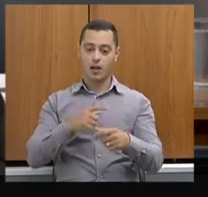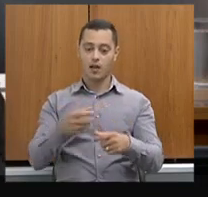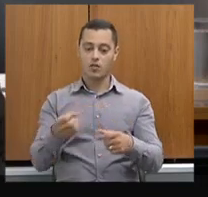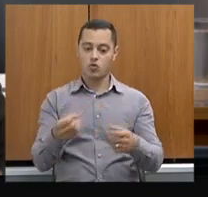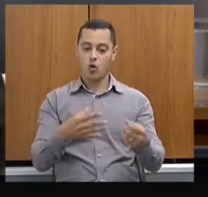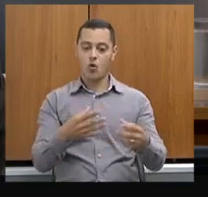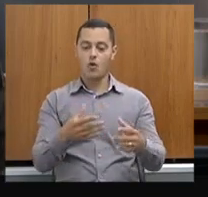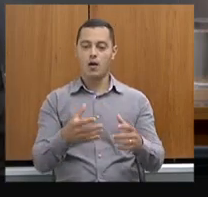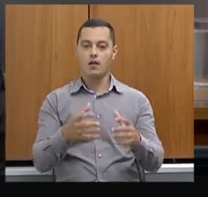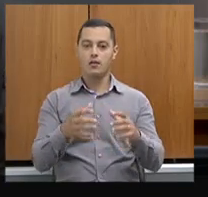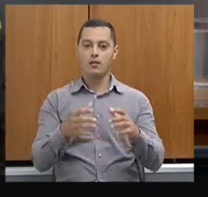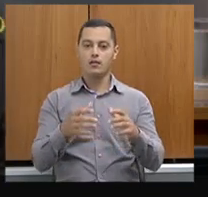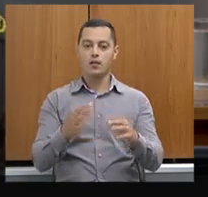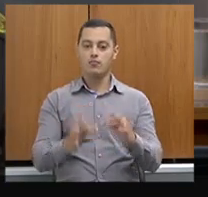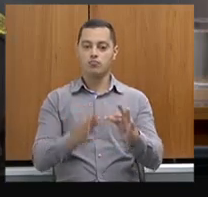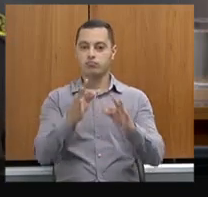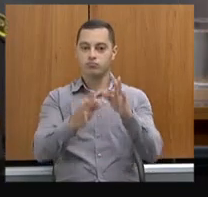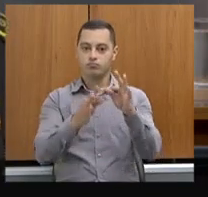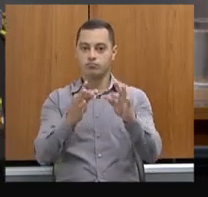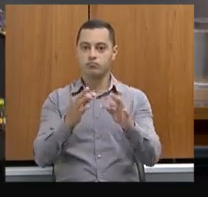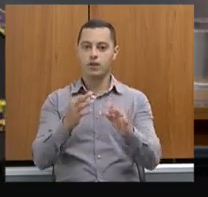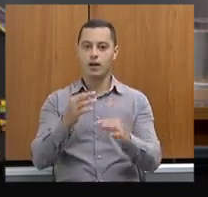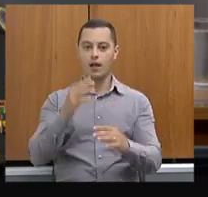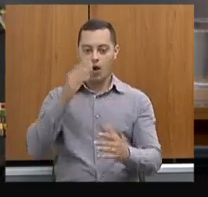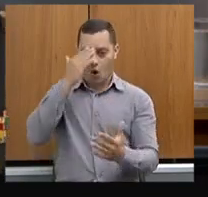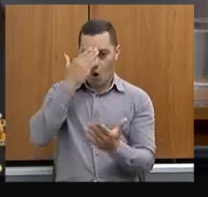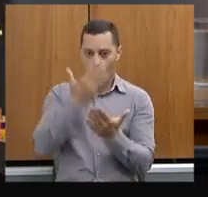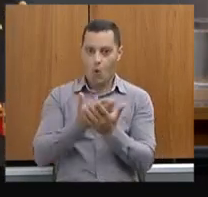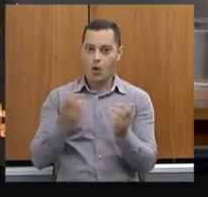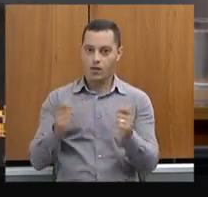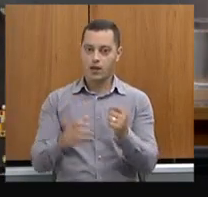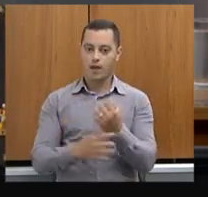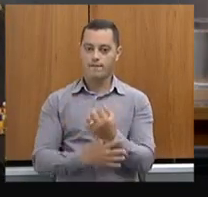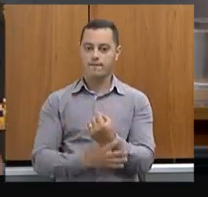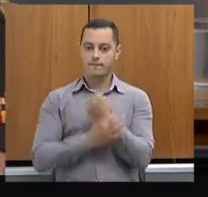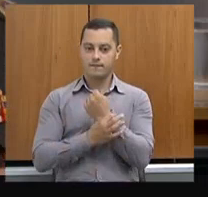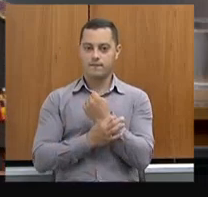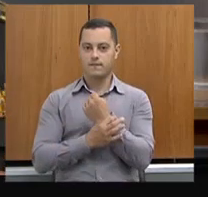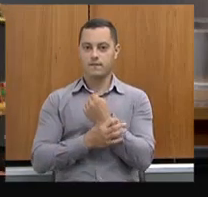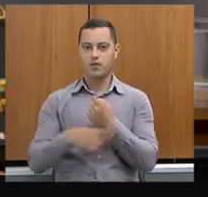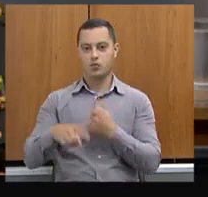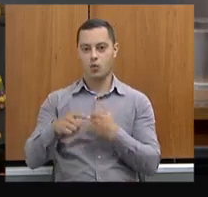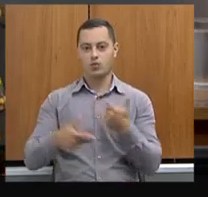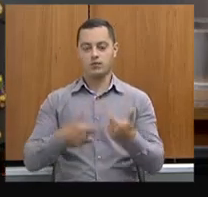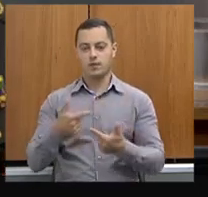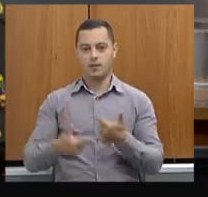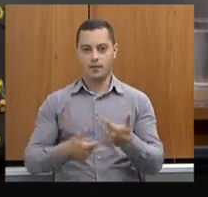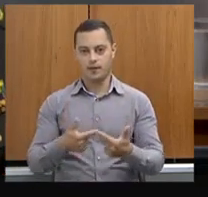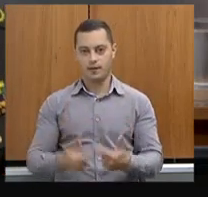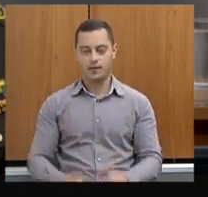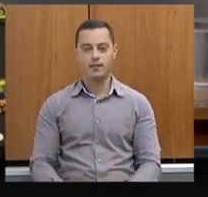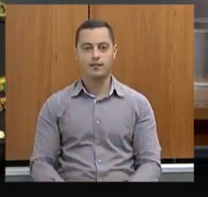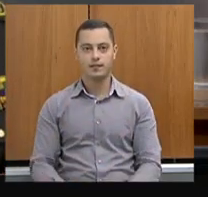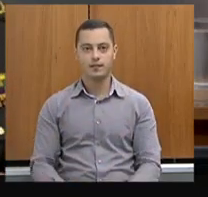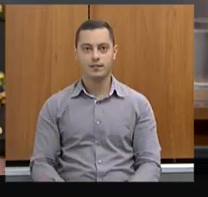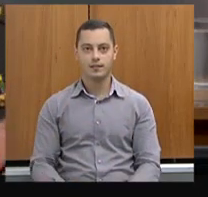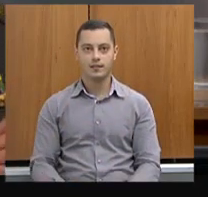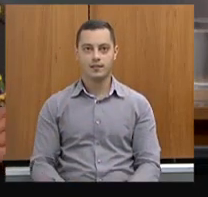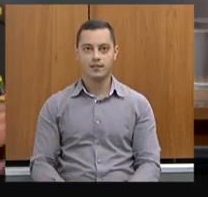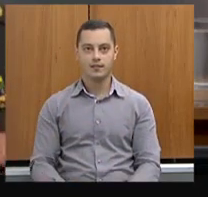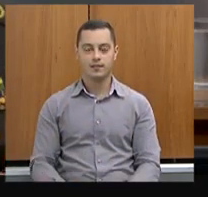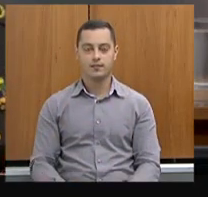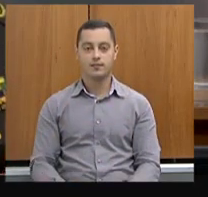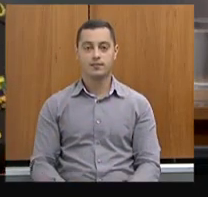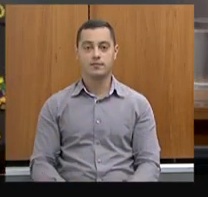confiáveis e que garantem a completa disponibilidade do serviço próximo da mesma forma